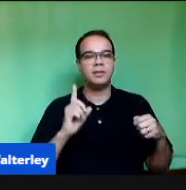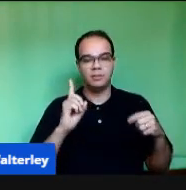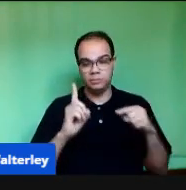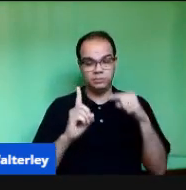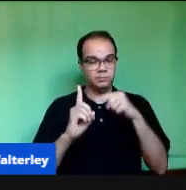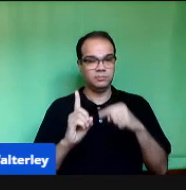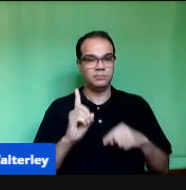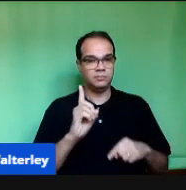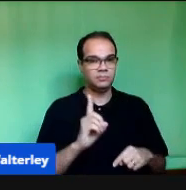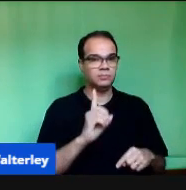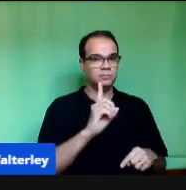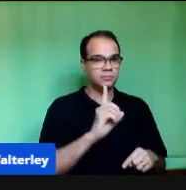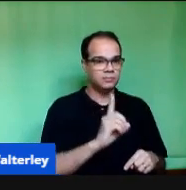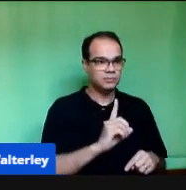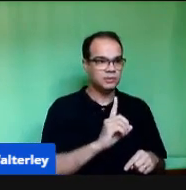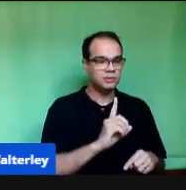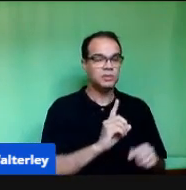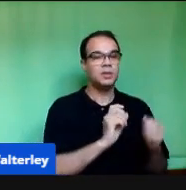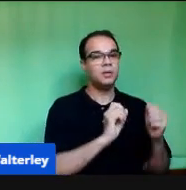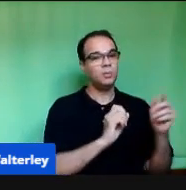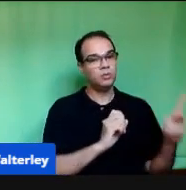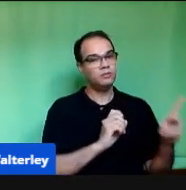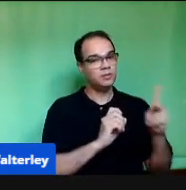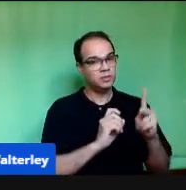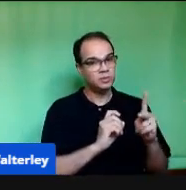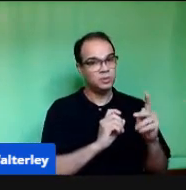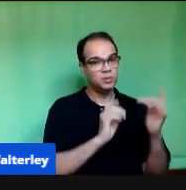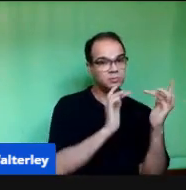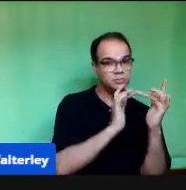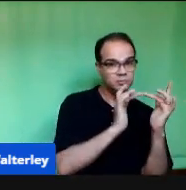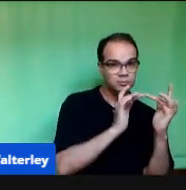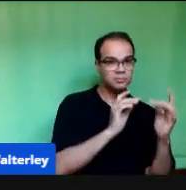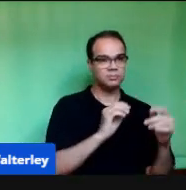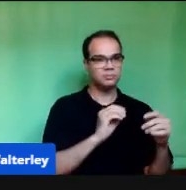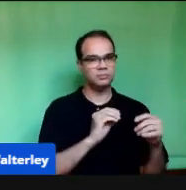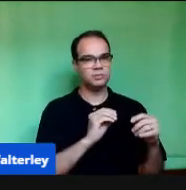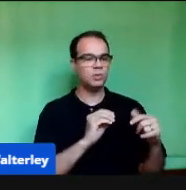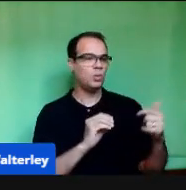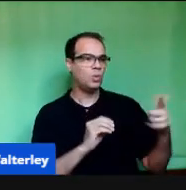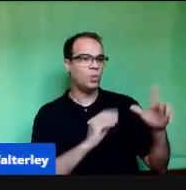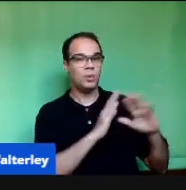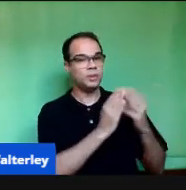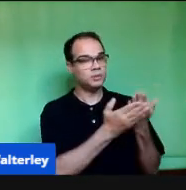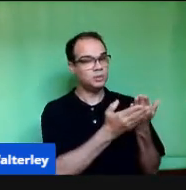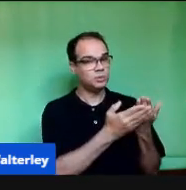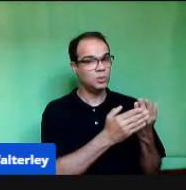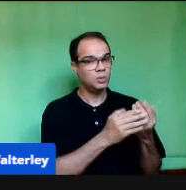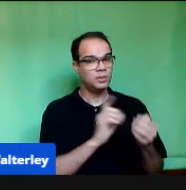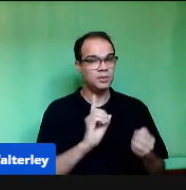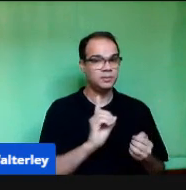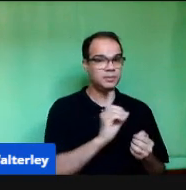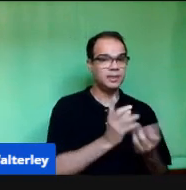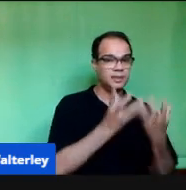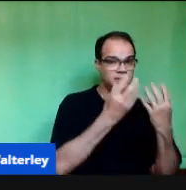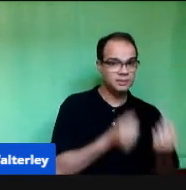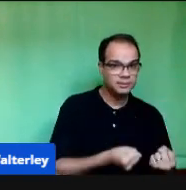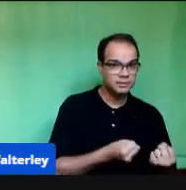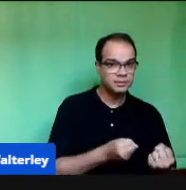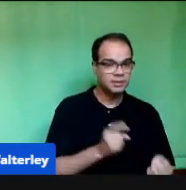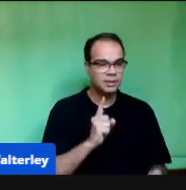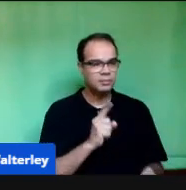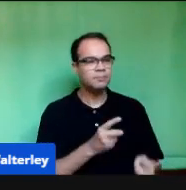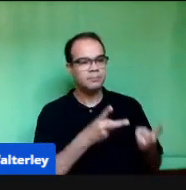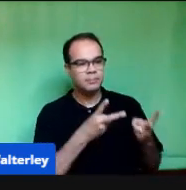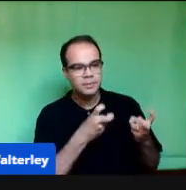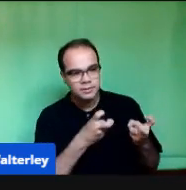com aquela turma, ou que ele perceba que aquela escola é uma escola que não vai tolerar, que não vai admitir que